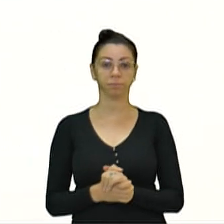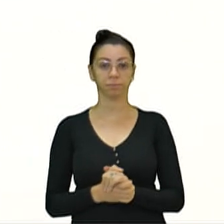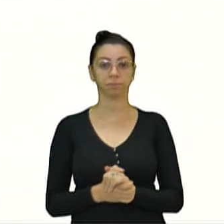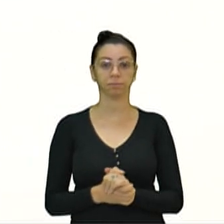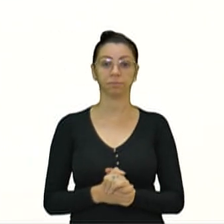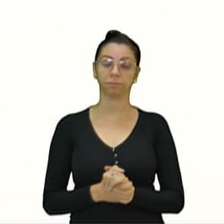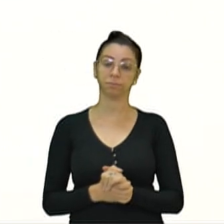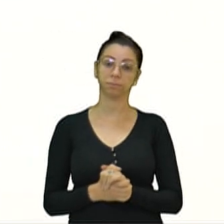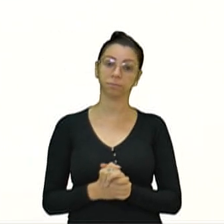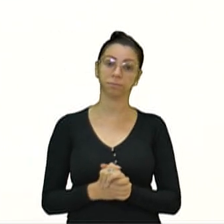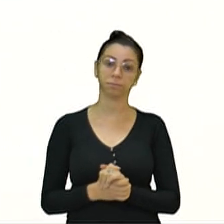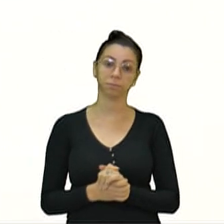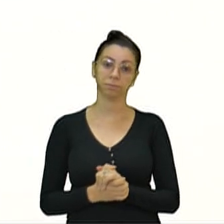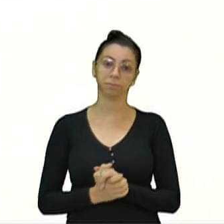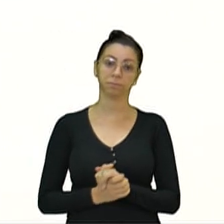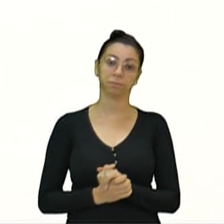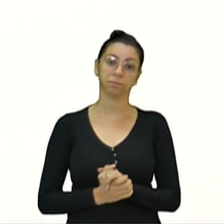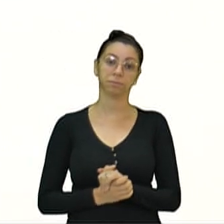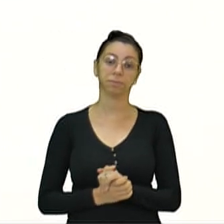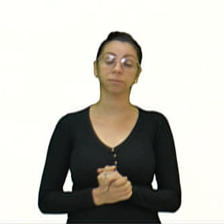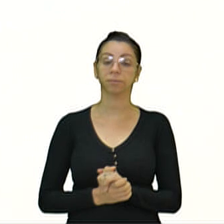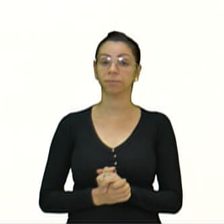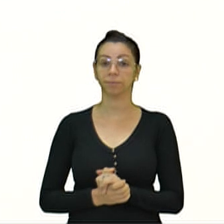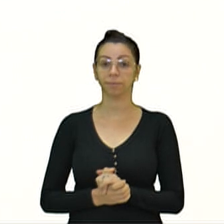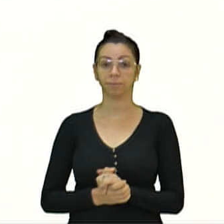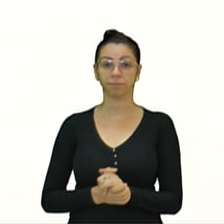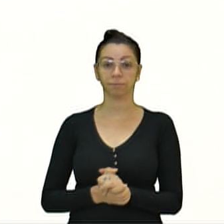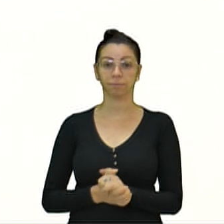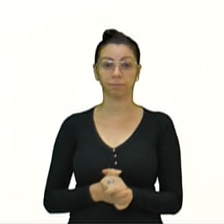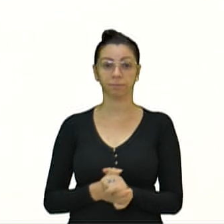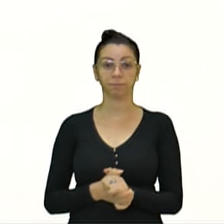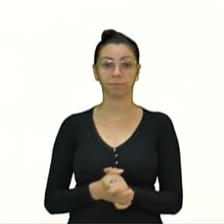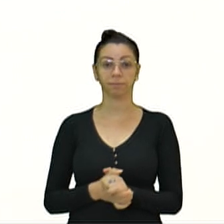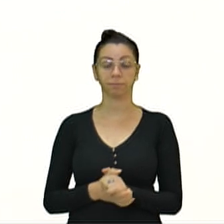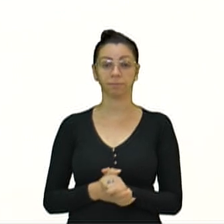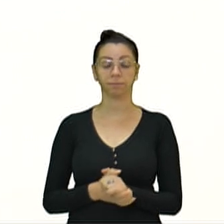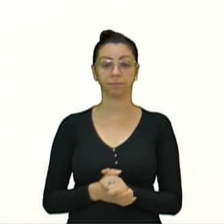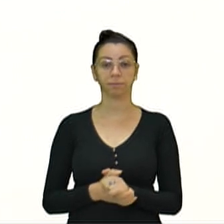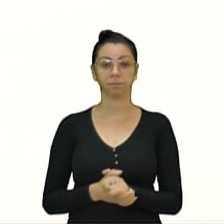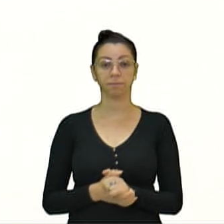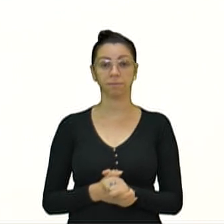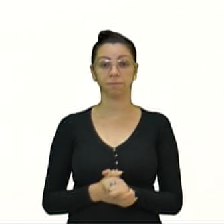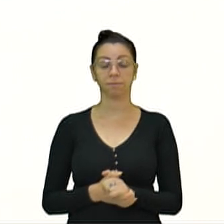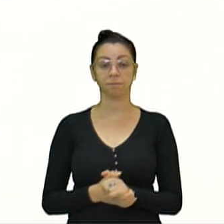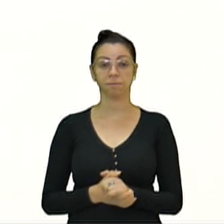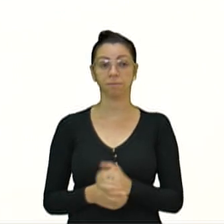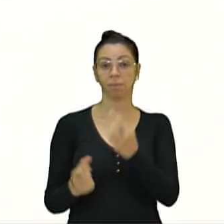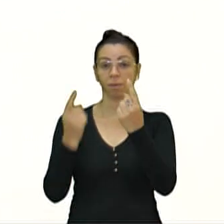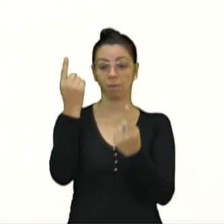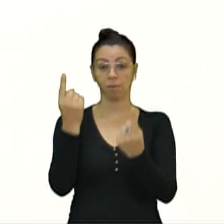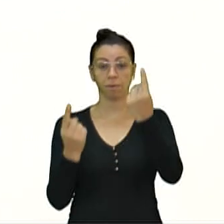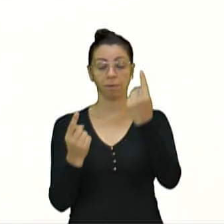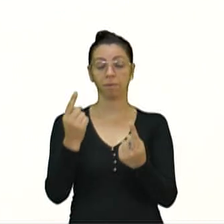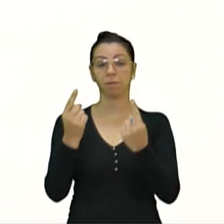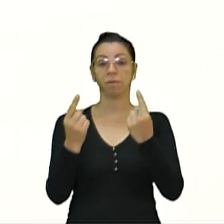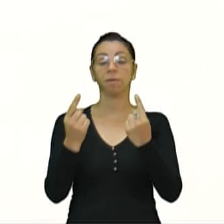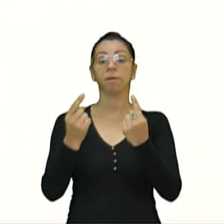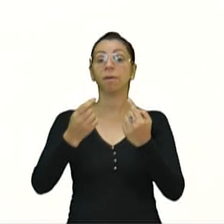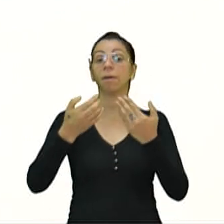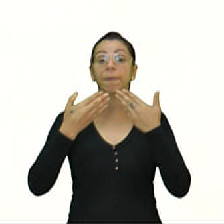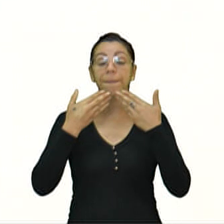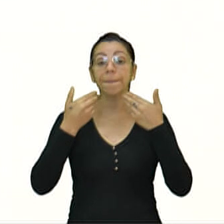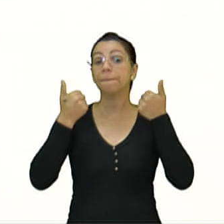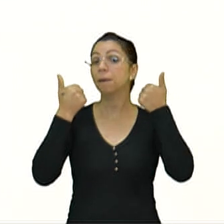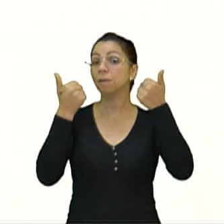more effective for you? Ads on the net or TV commercials? Qual dessas duas aqui que é mais efetiva,